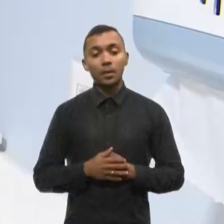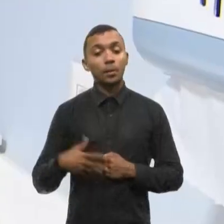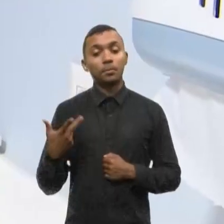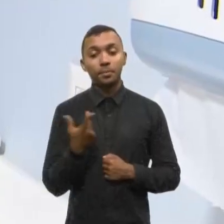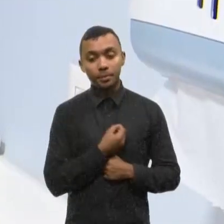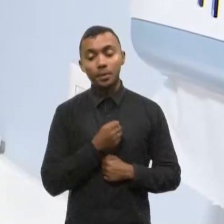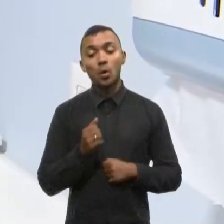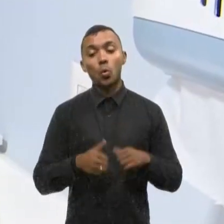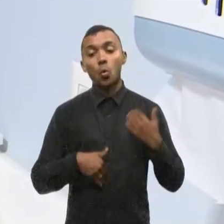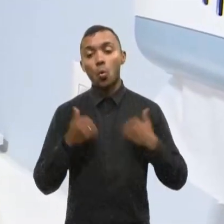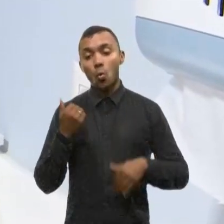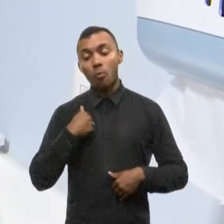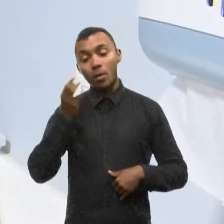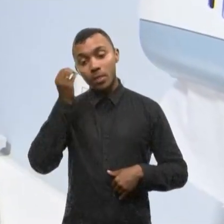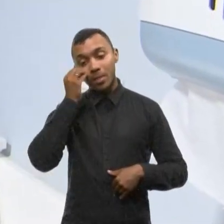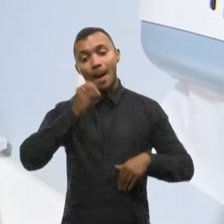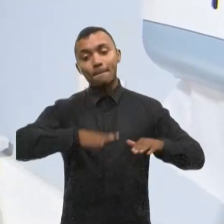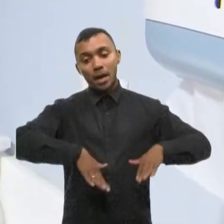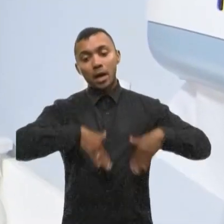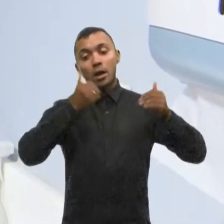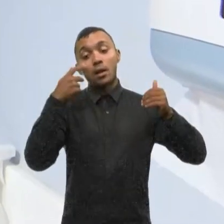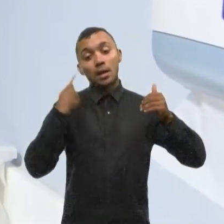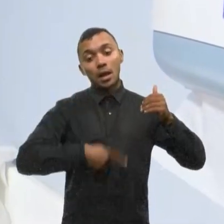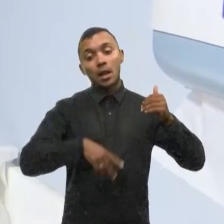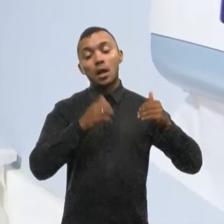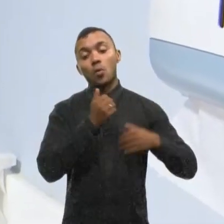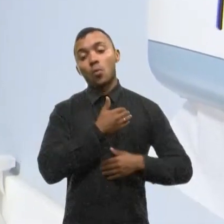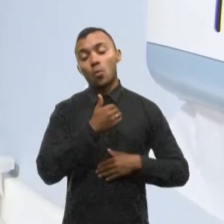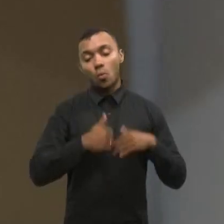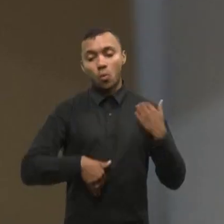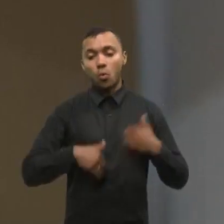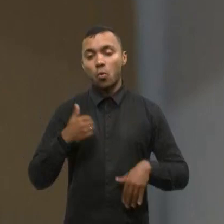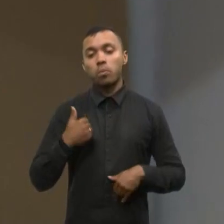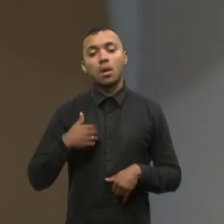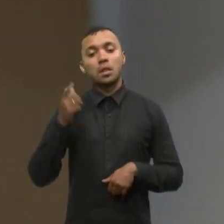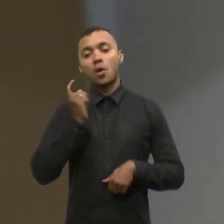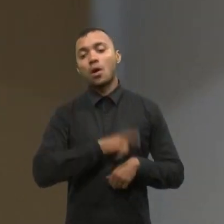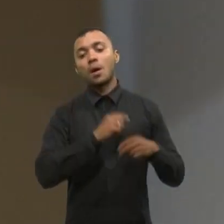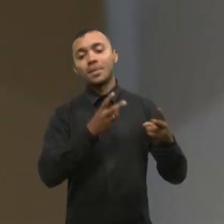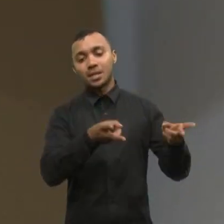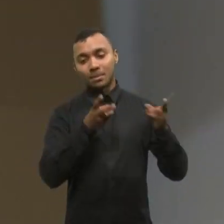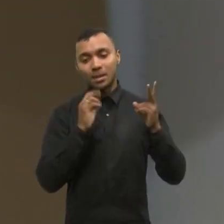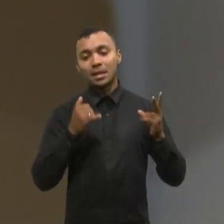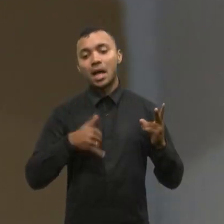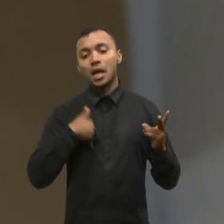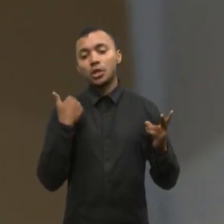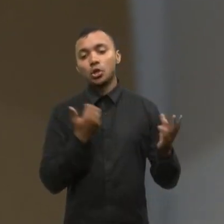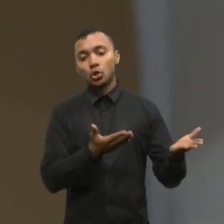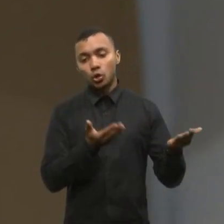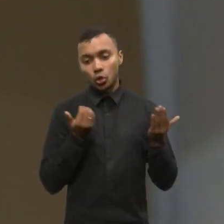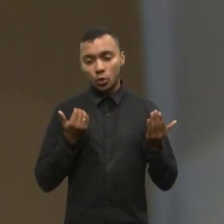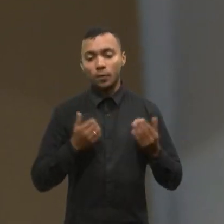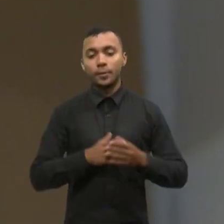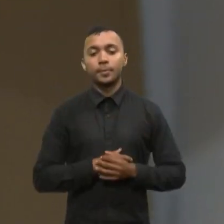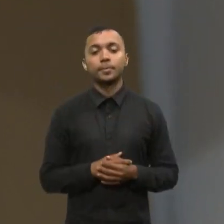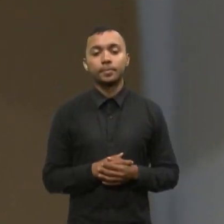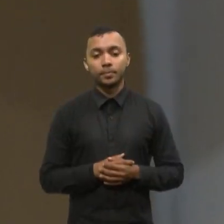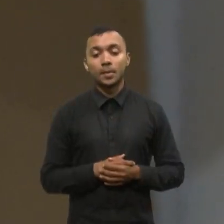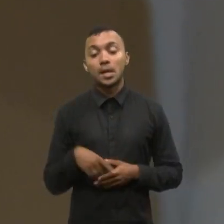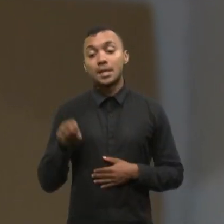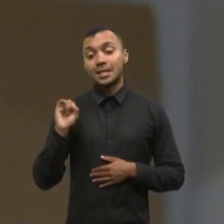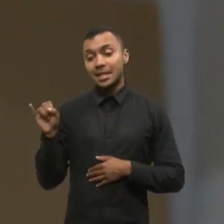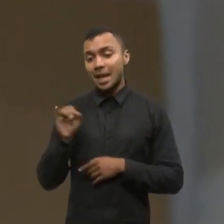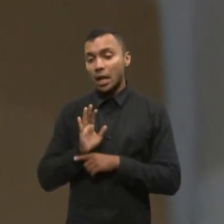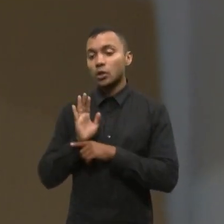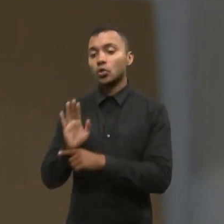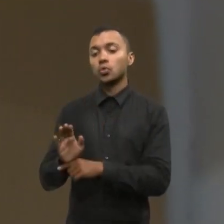uma perspectiva de melhor aceitação do corpo, algo que fica mais latente na adolescência, e o suporte psicológico é fundamental